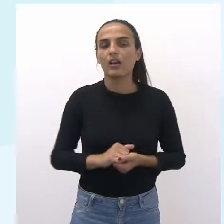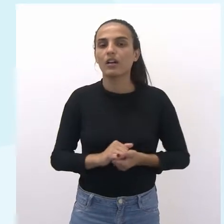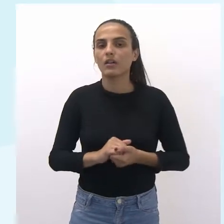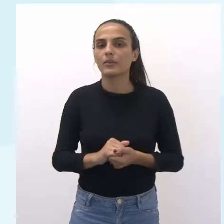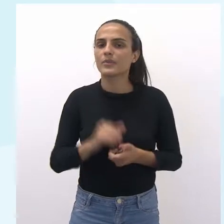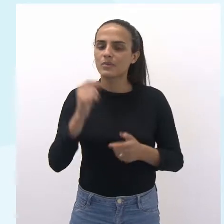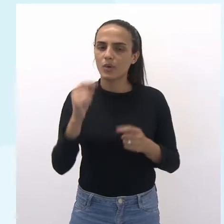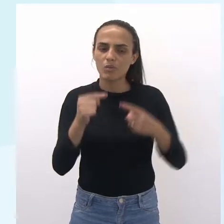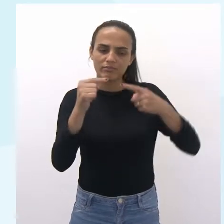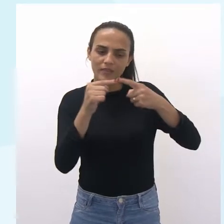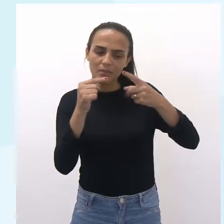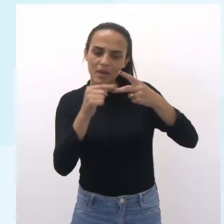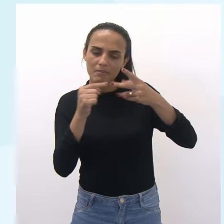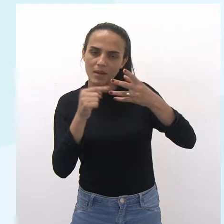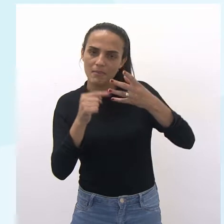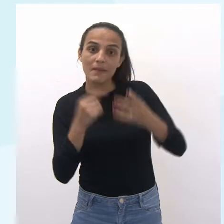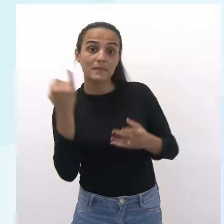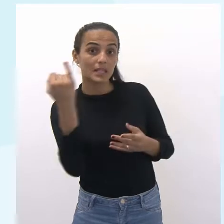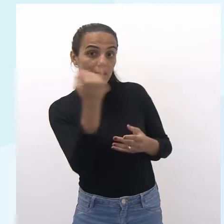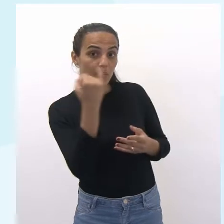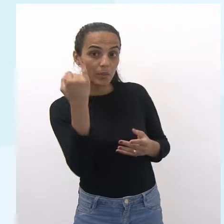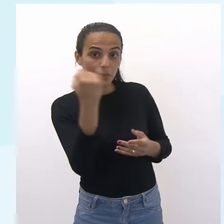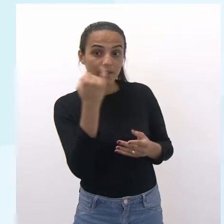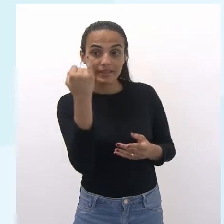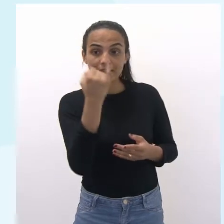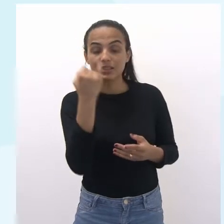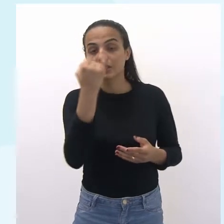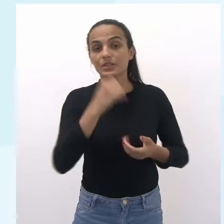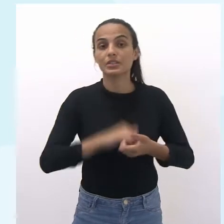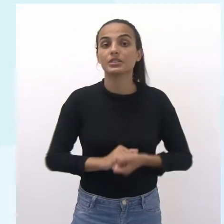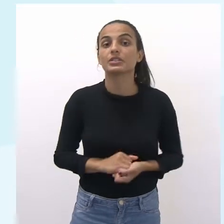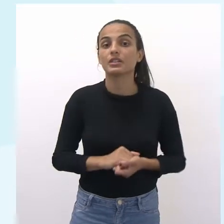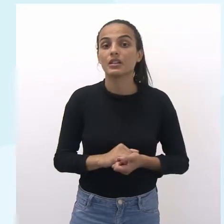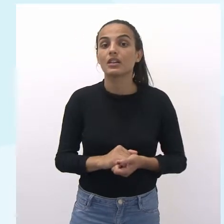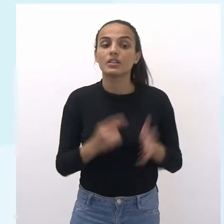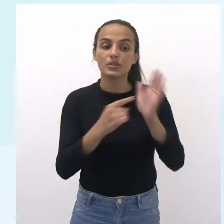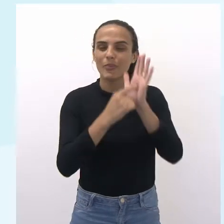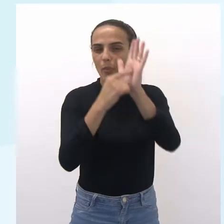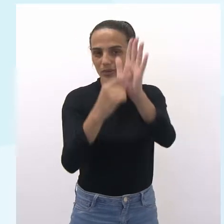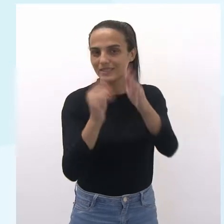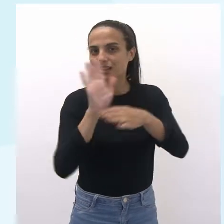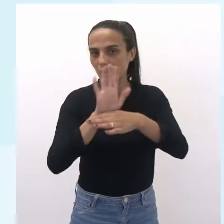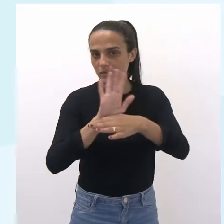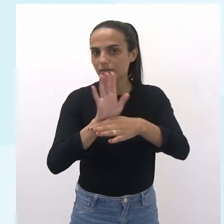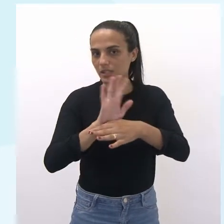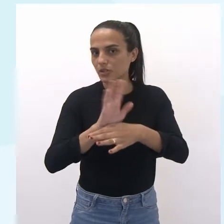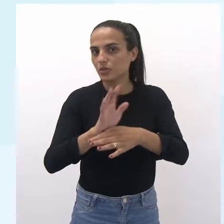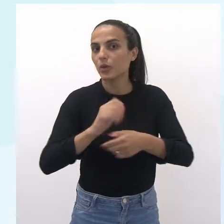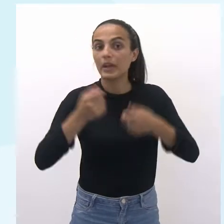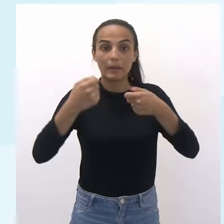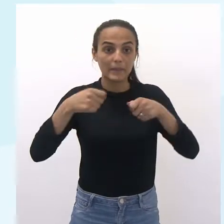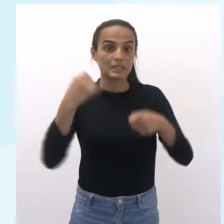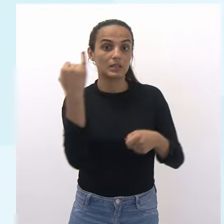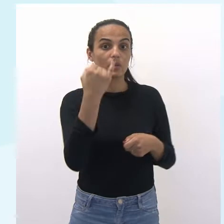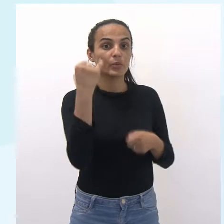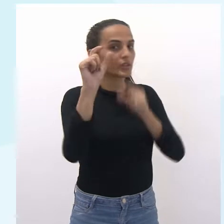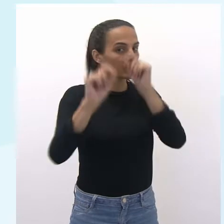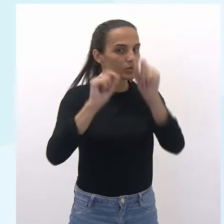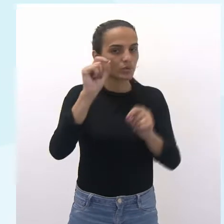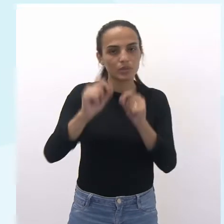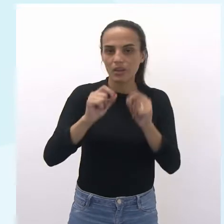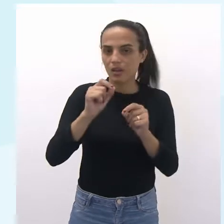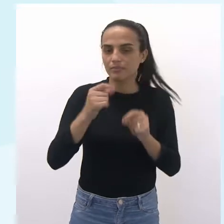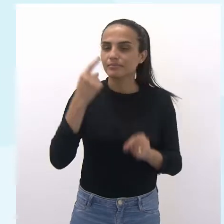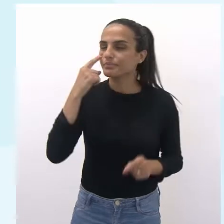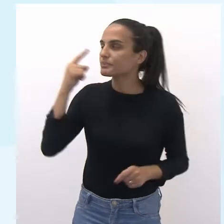alguns pontos importantes na hora de exibir um vídeo dentro dos 4 componentes de nossa